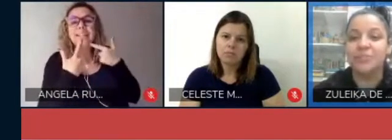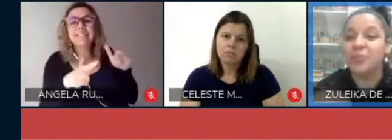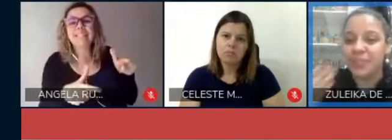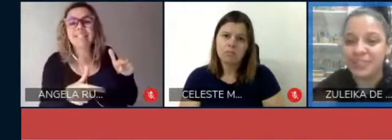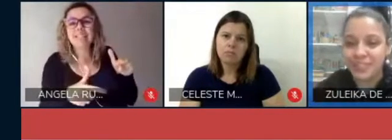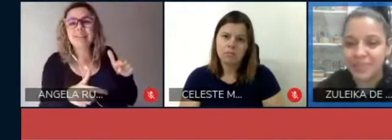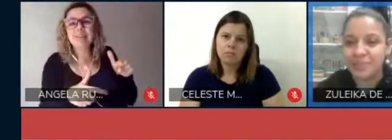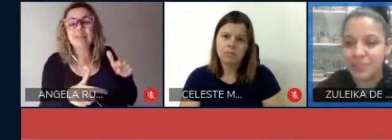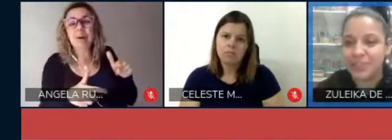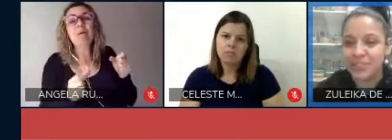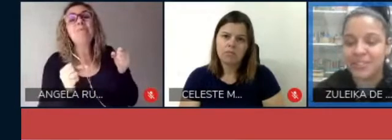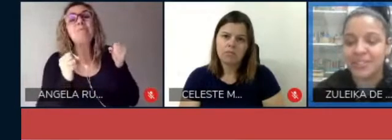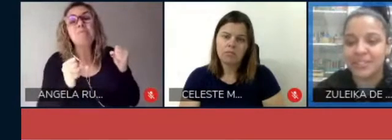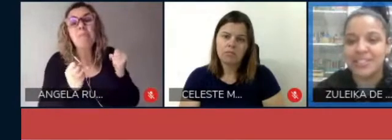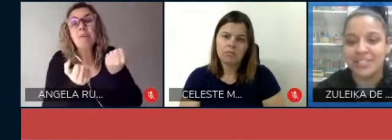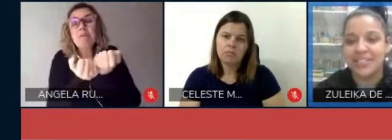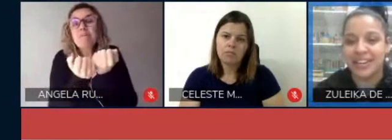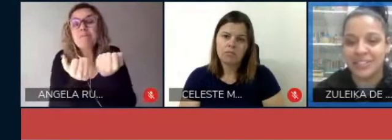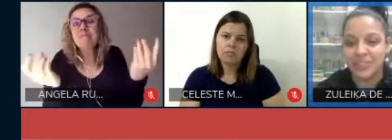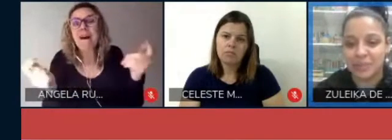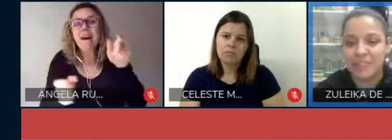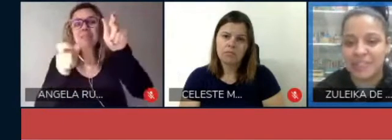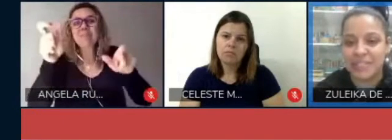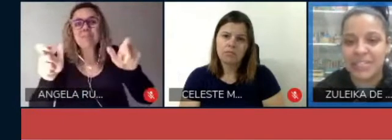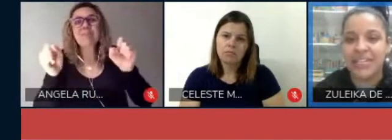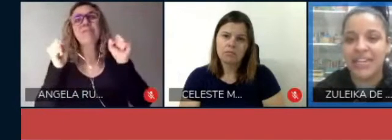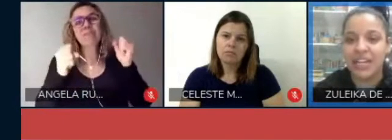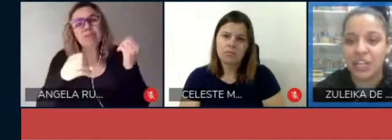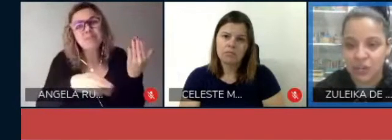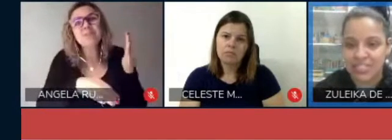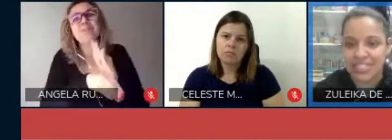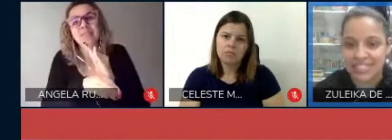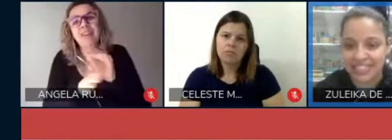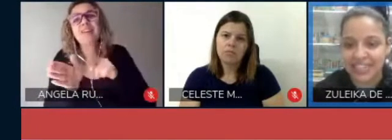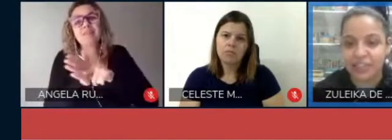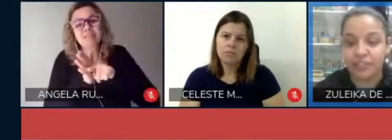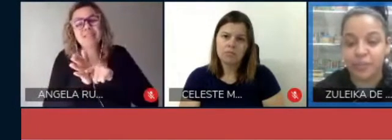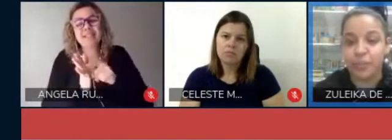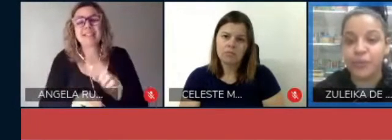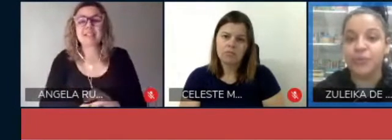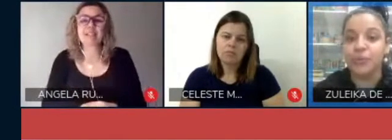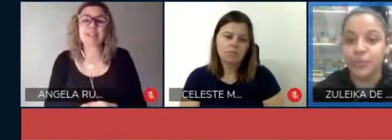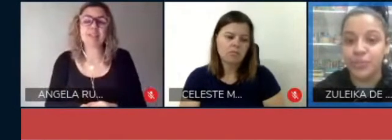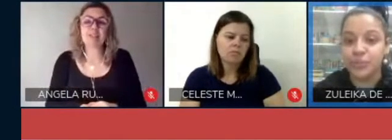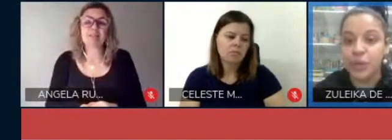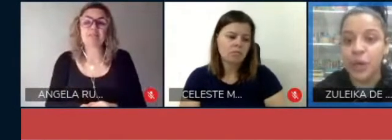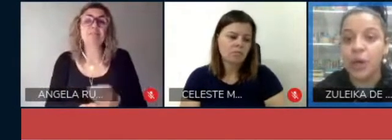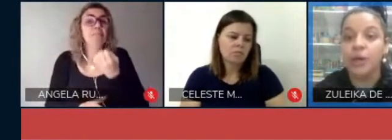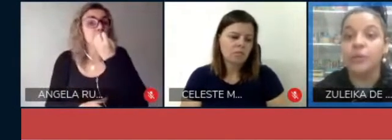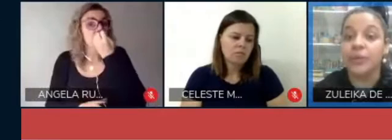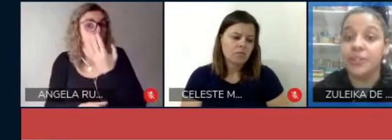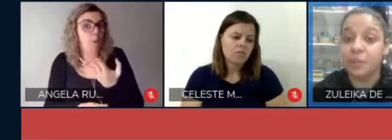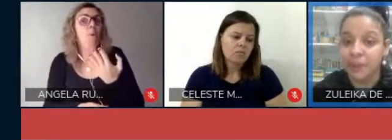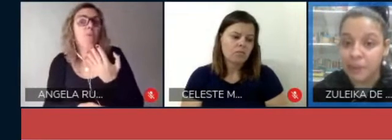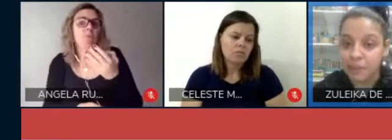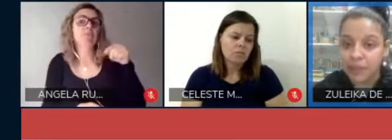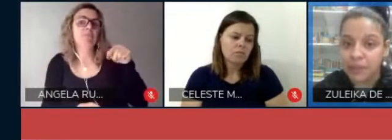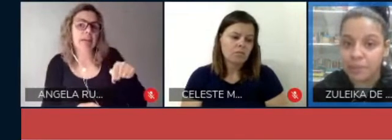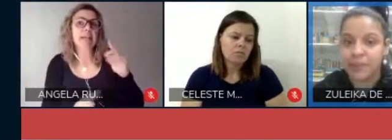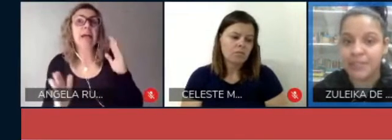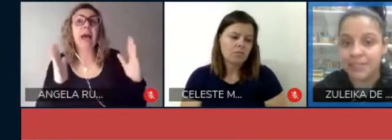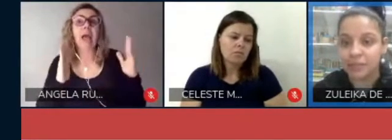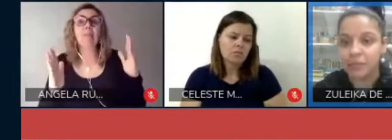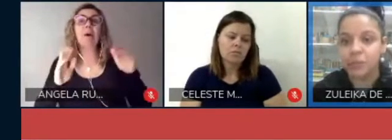dar conta de muitas necessidades de pesquisa nossas, né? E foi muito útil durante